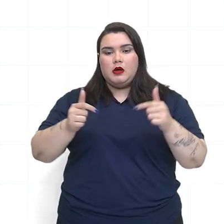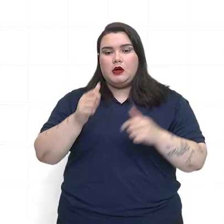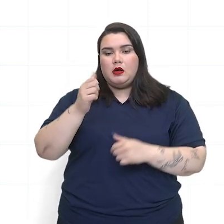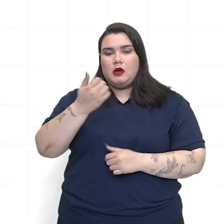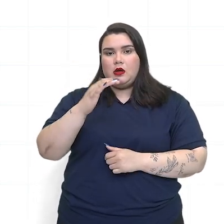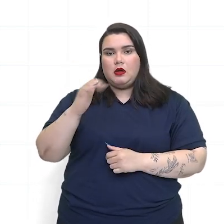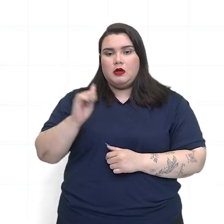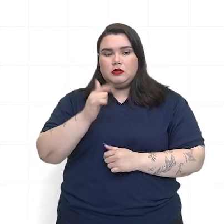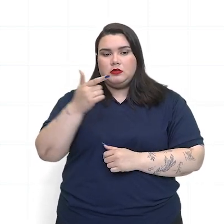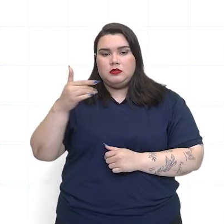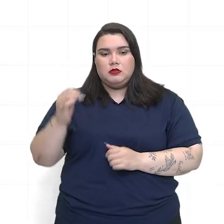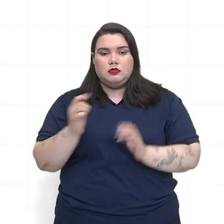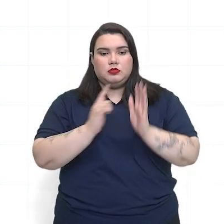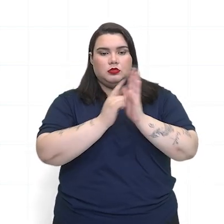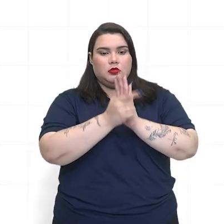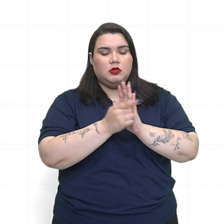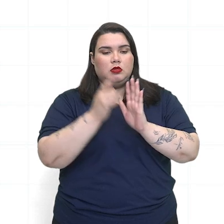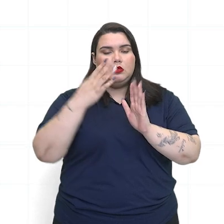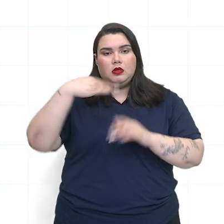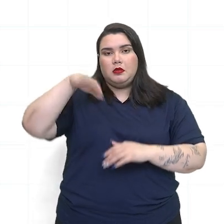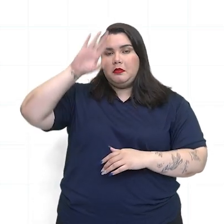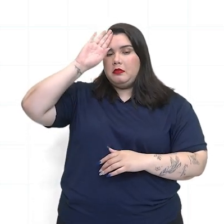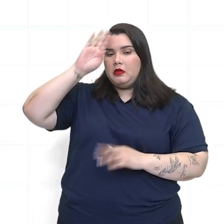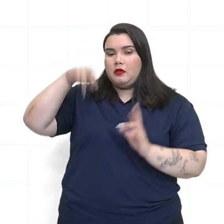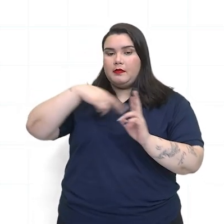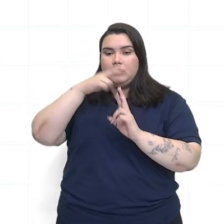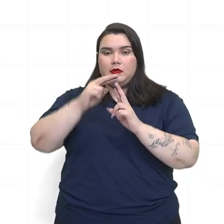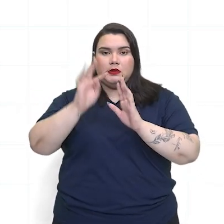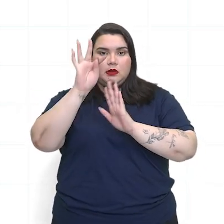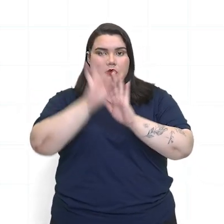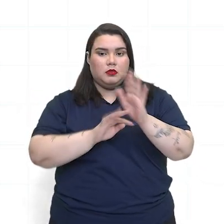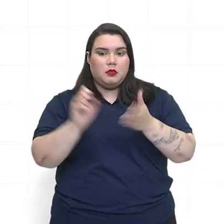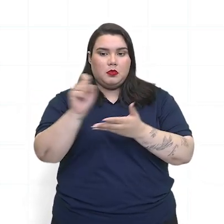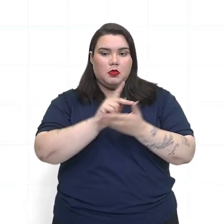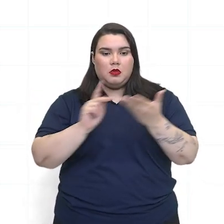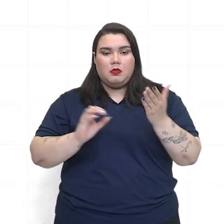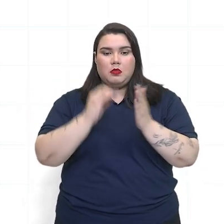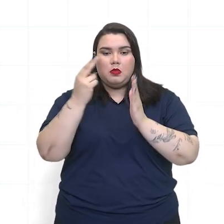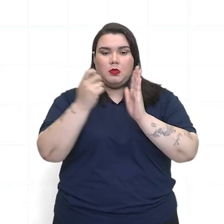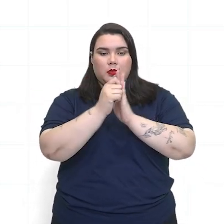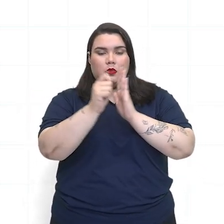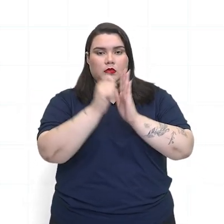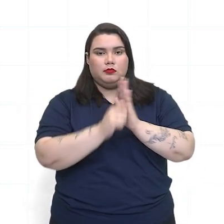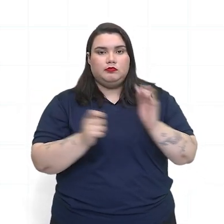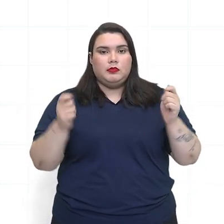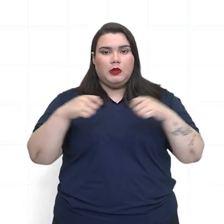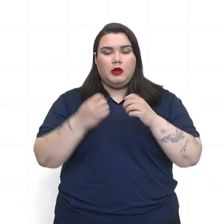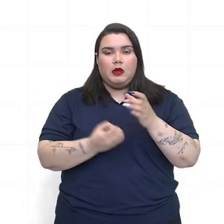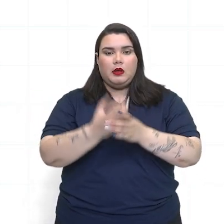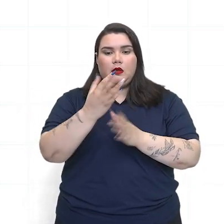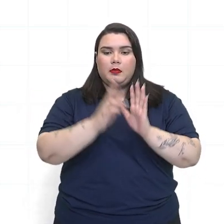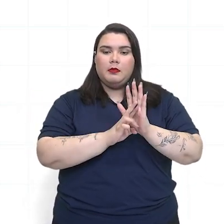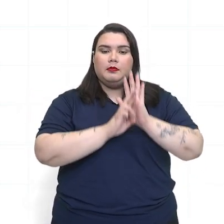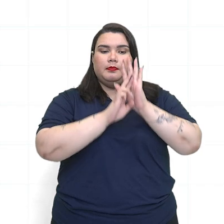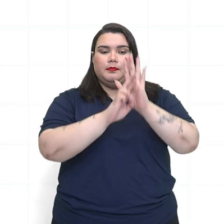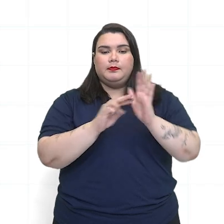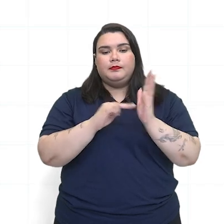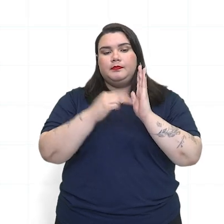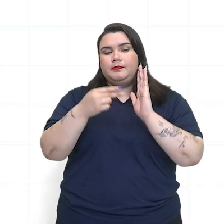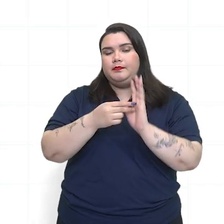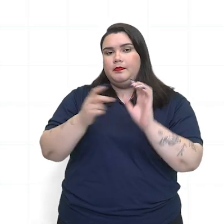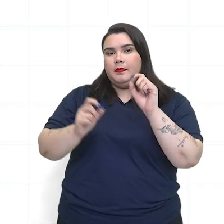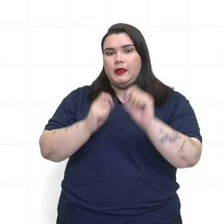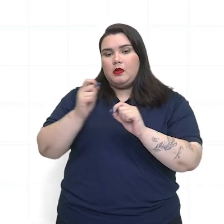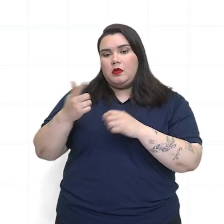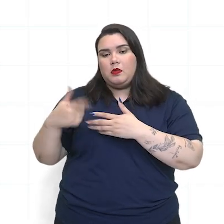né? O gênero dramático pertence aos textos em poema ou em prosa, feitos para serem representados. Isso